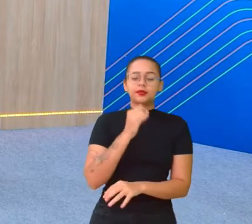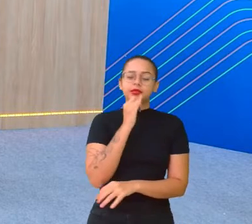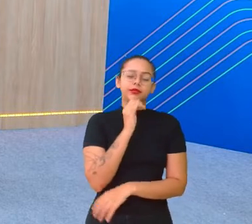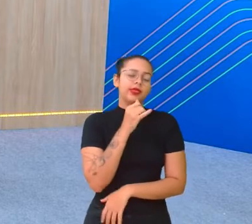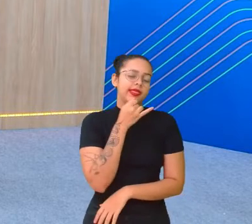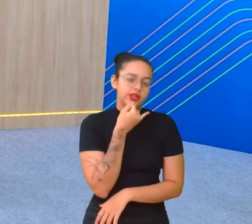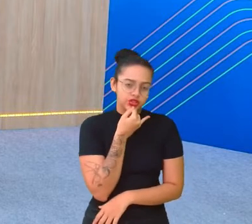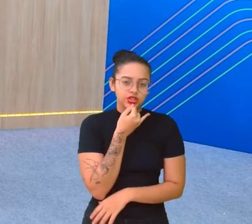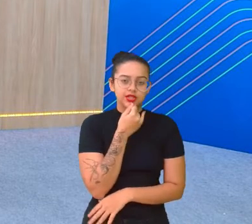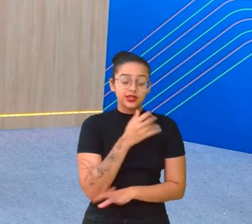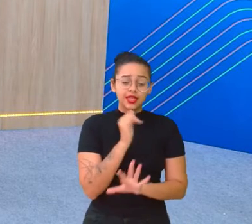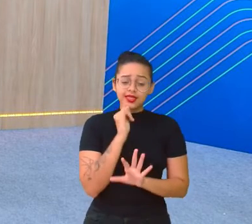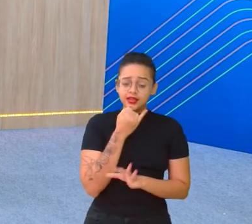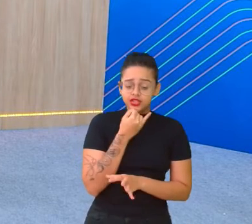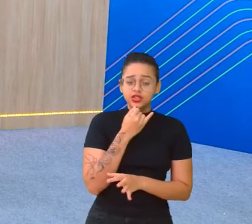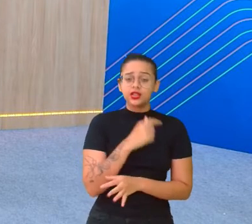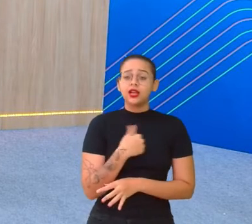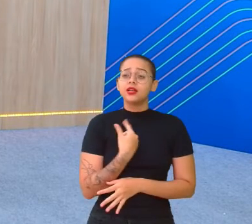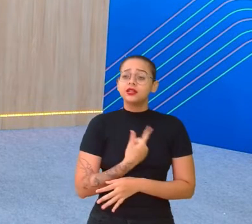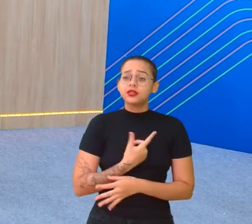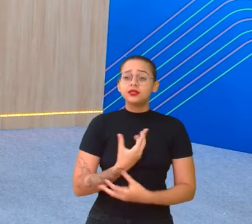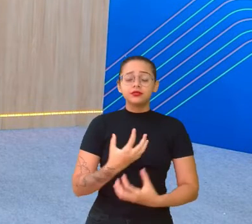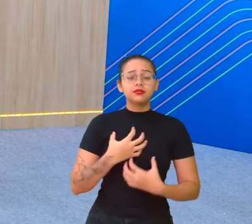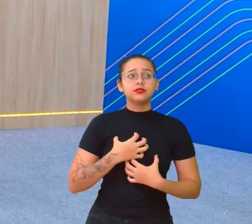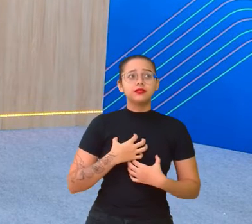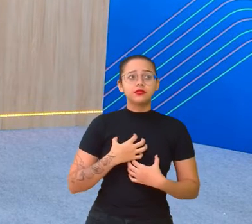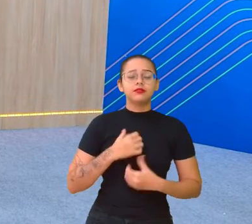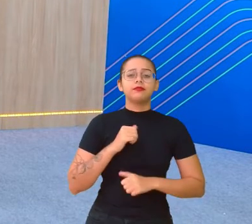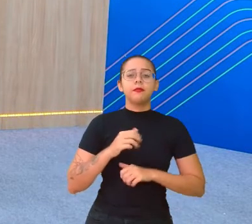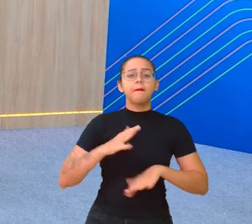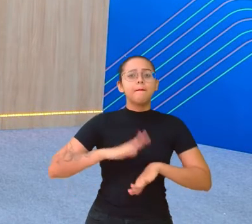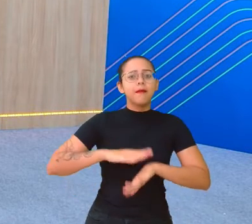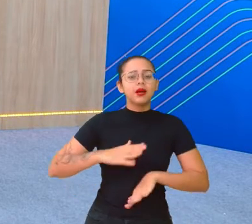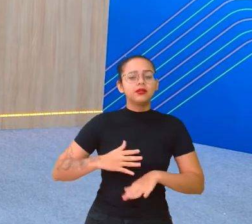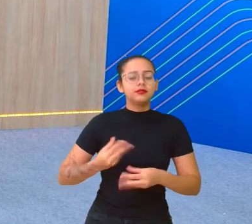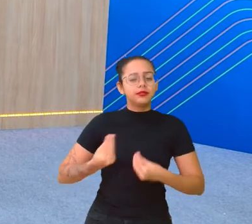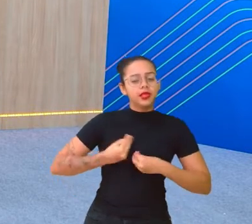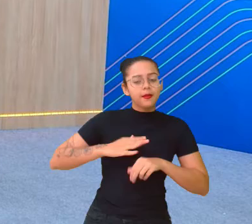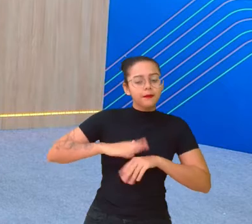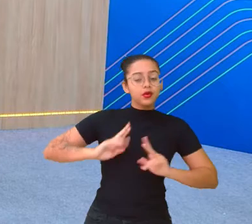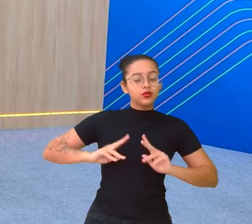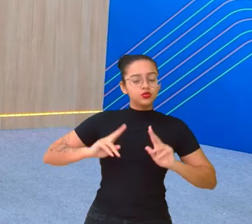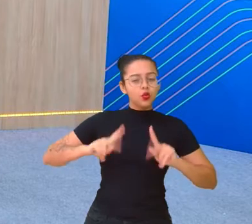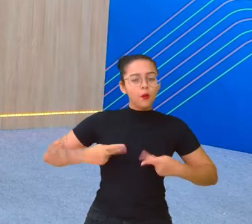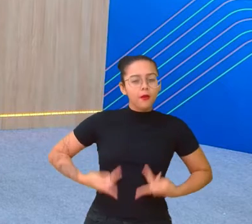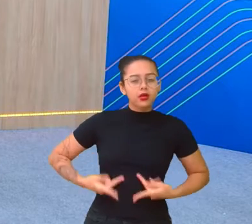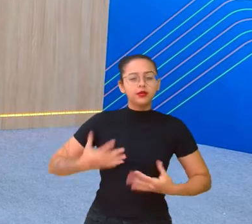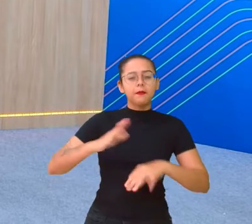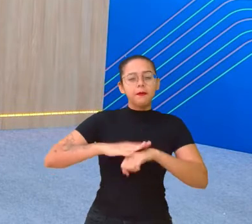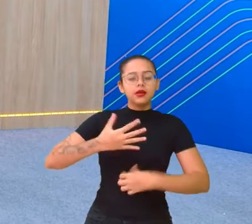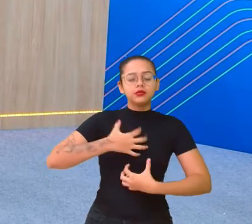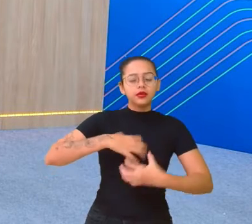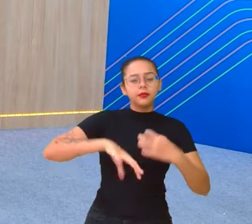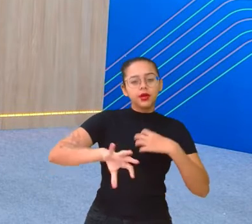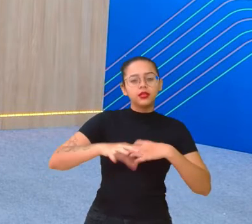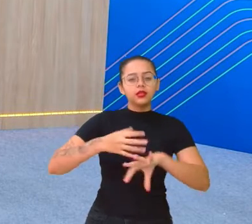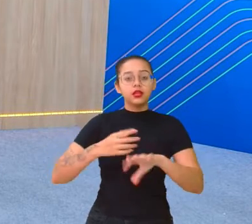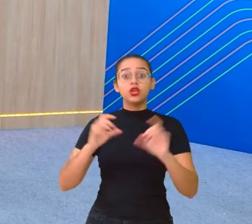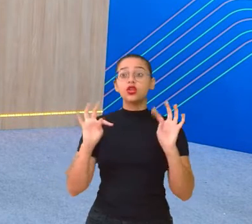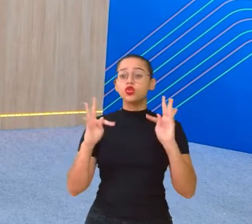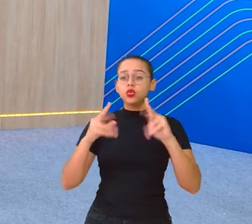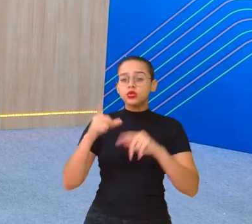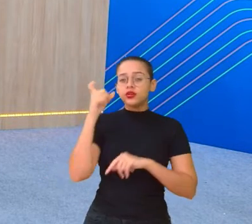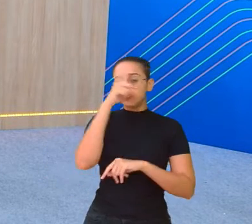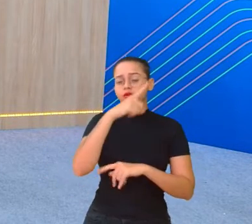tristeza, ela diz que a tristeza faz a gente mais humano. Então, todos esses sentimentos, todas essas dificuldades até, elas fazem parte